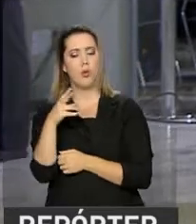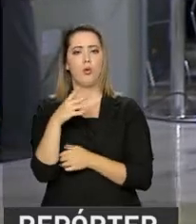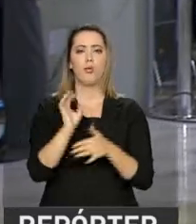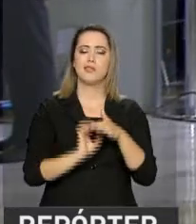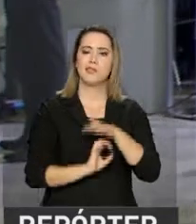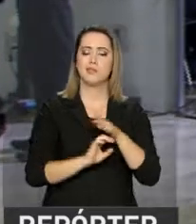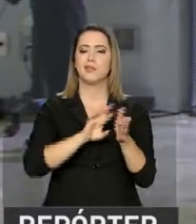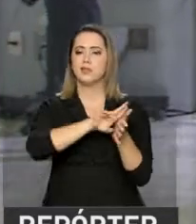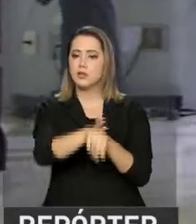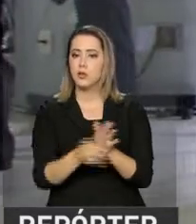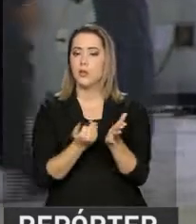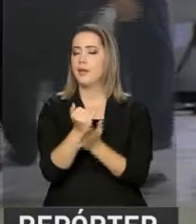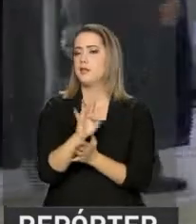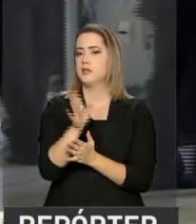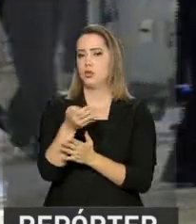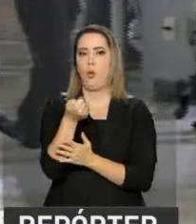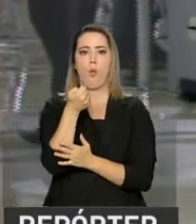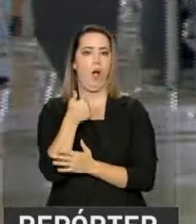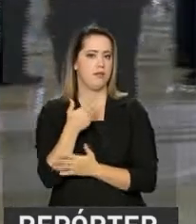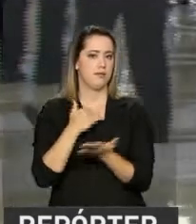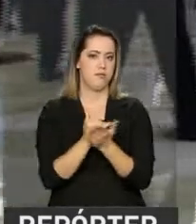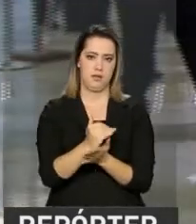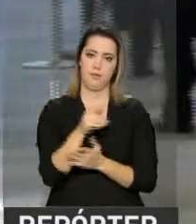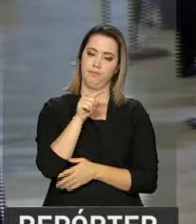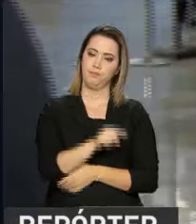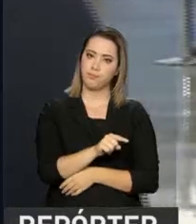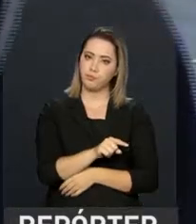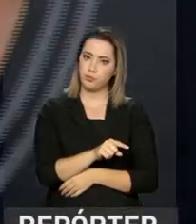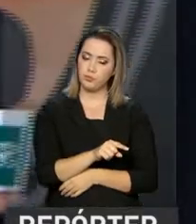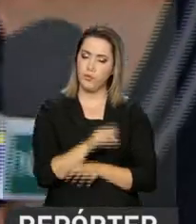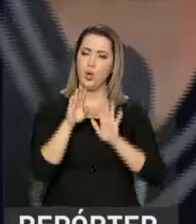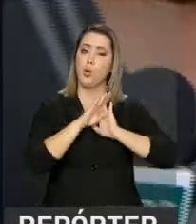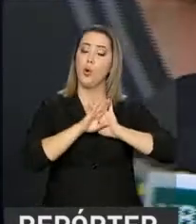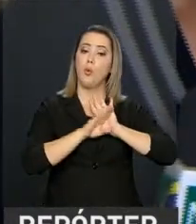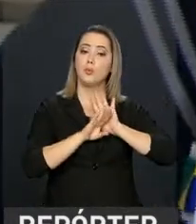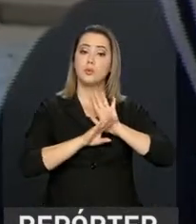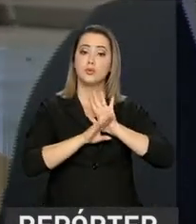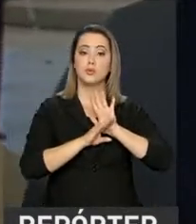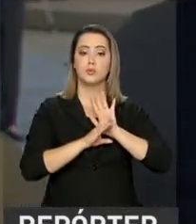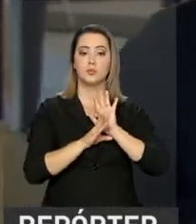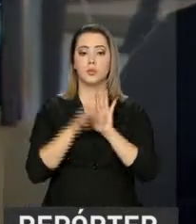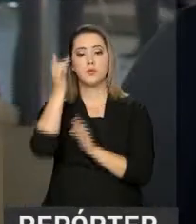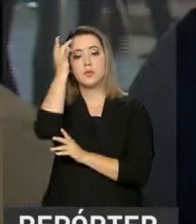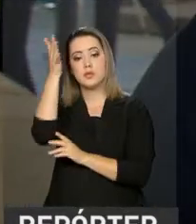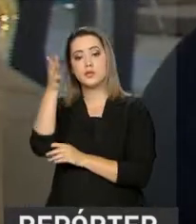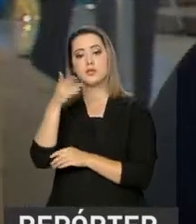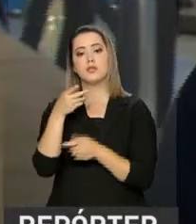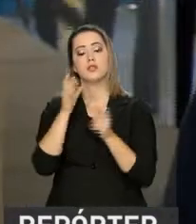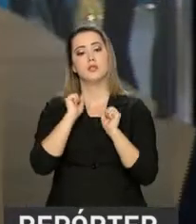esse evento que deve começar a qualquer momento. O Programa de Regularização Fundiária vai facilitar